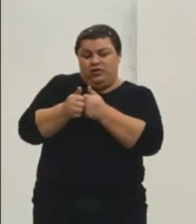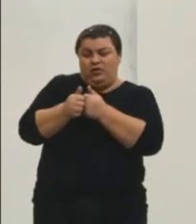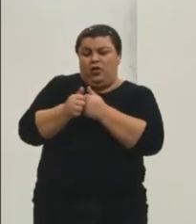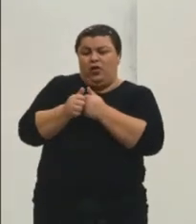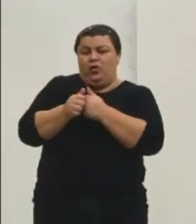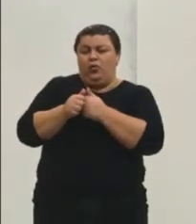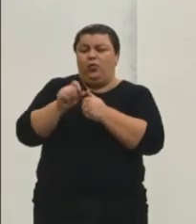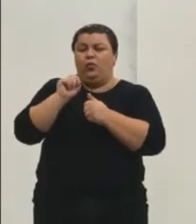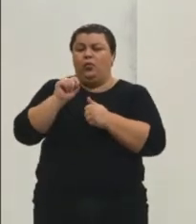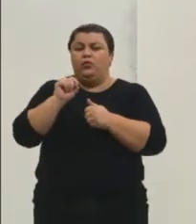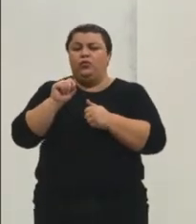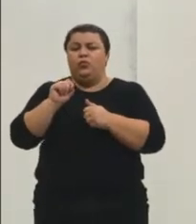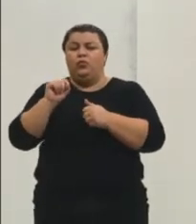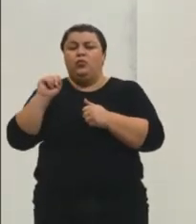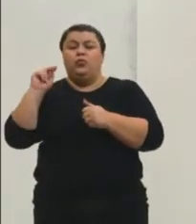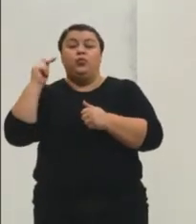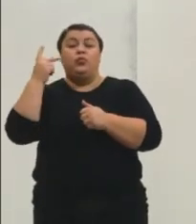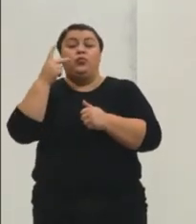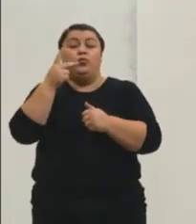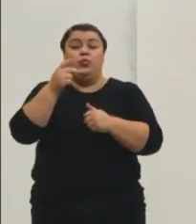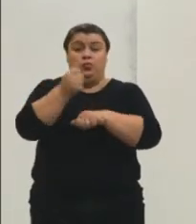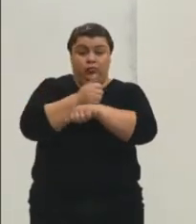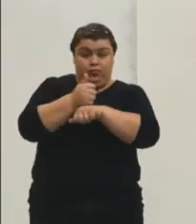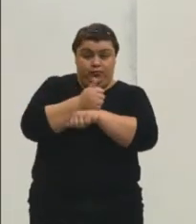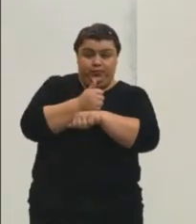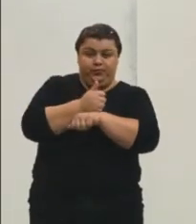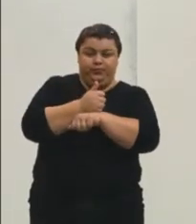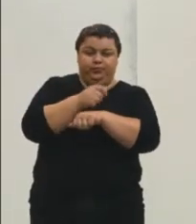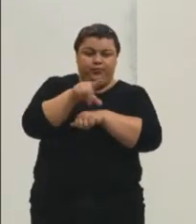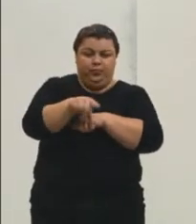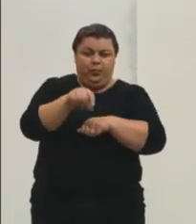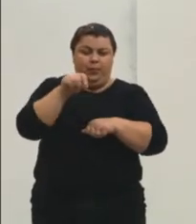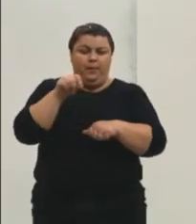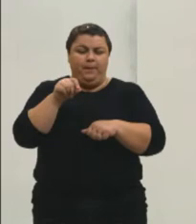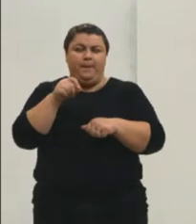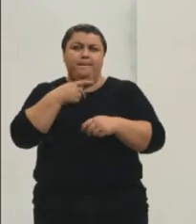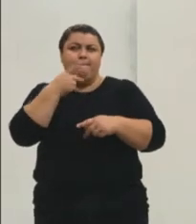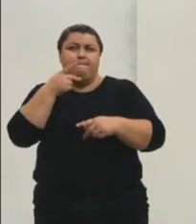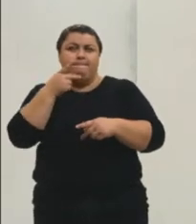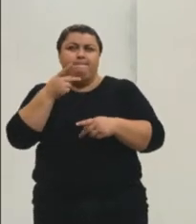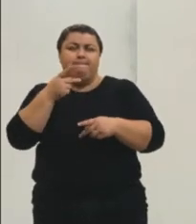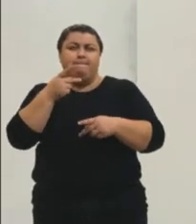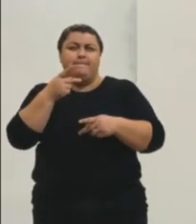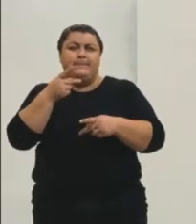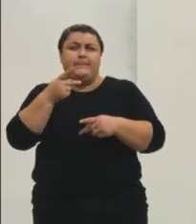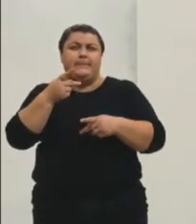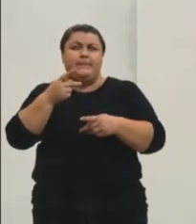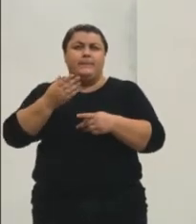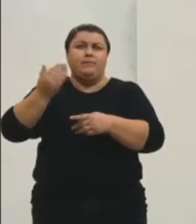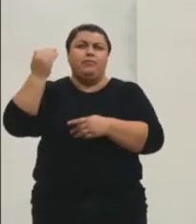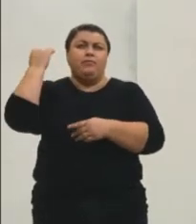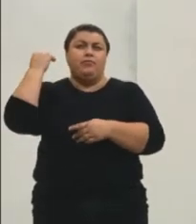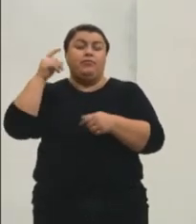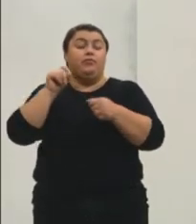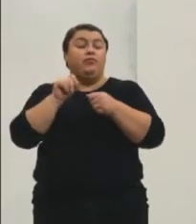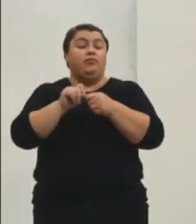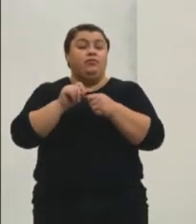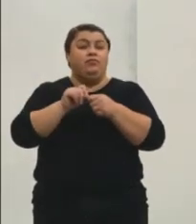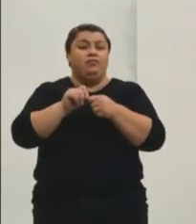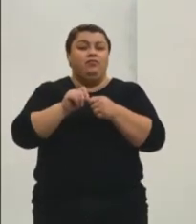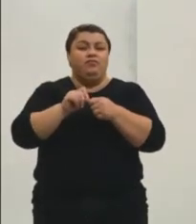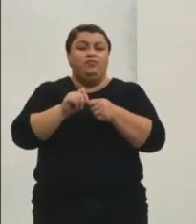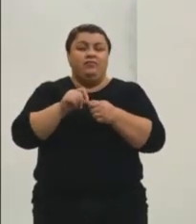selecione um documento para ser um relato do passado misturador de certa forma torna esse documento